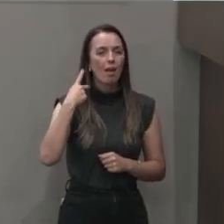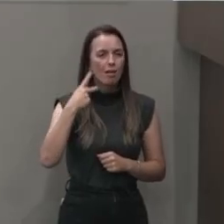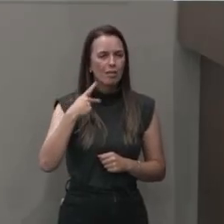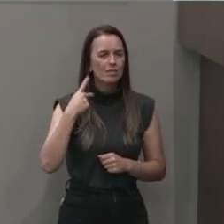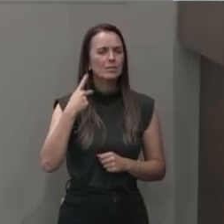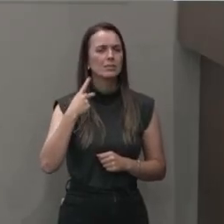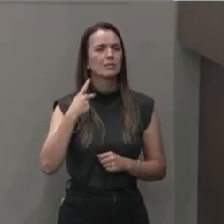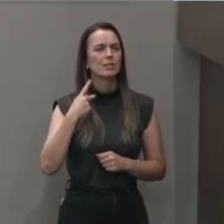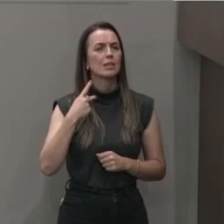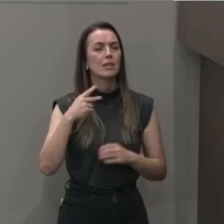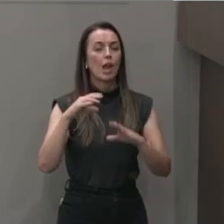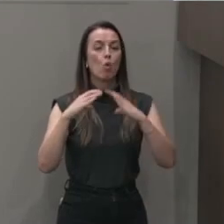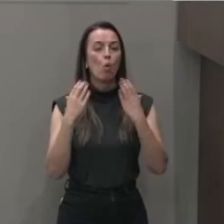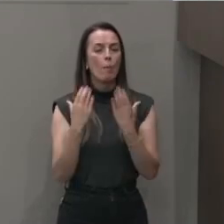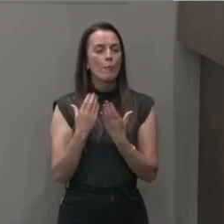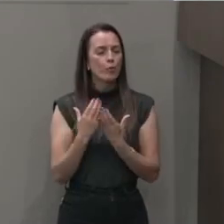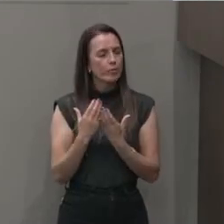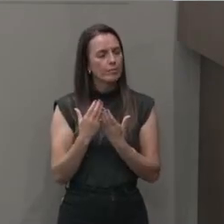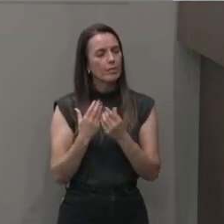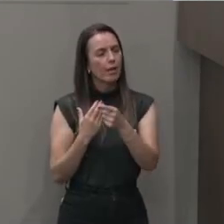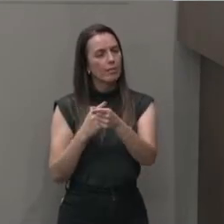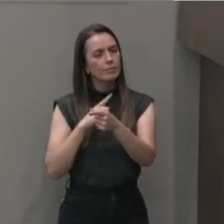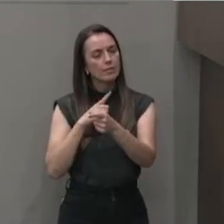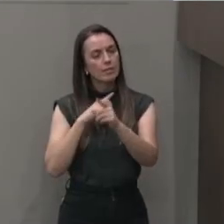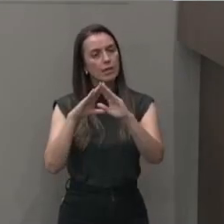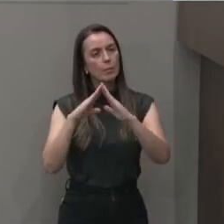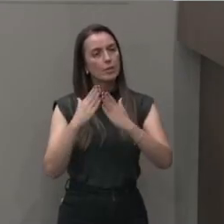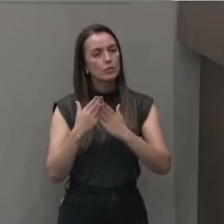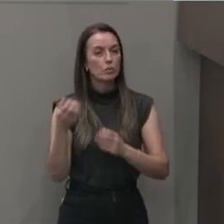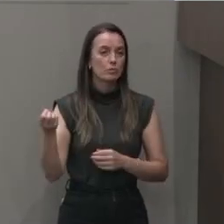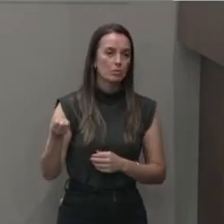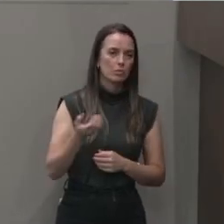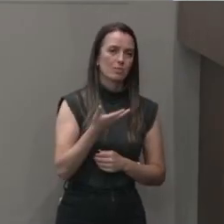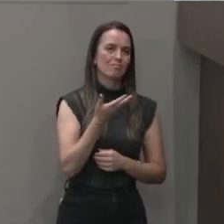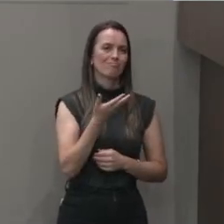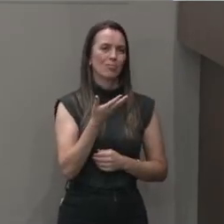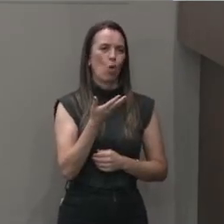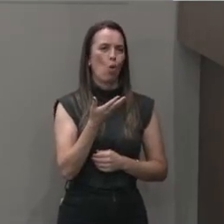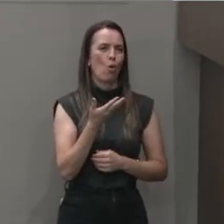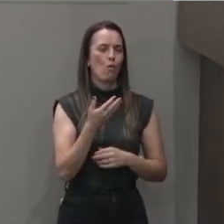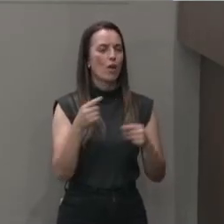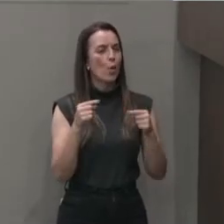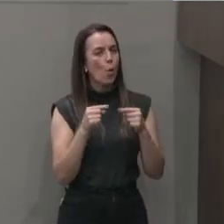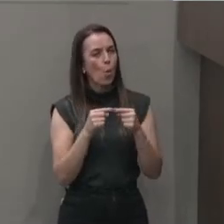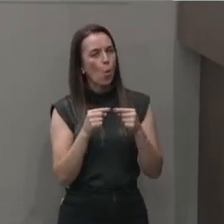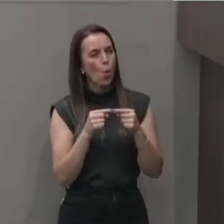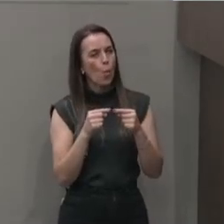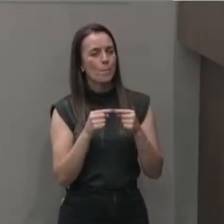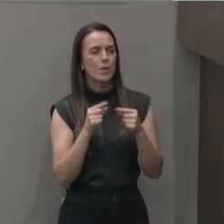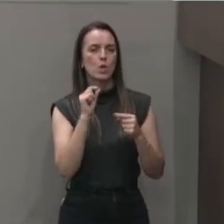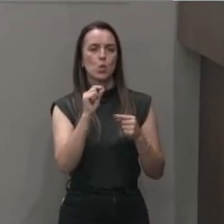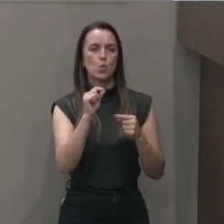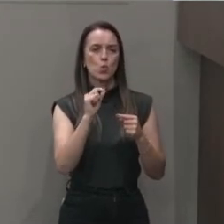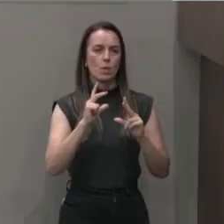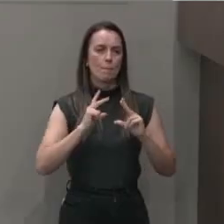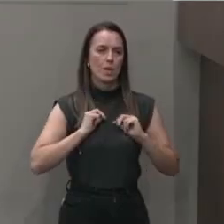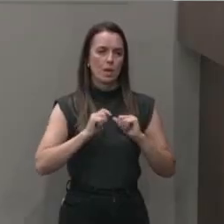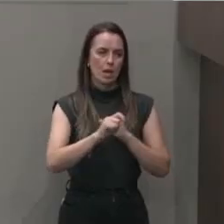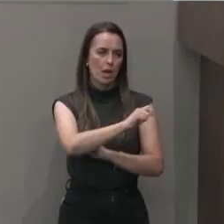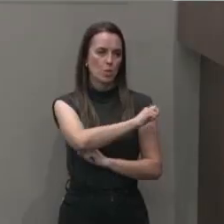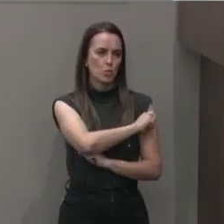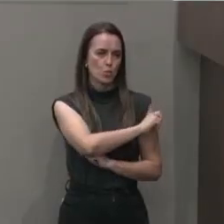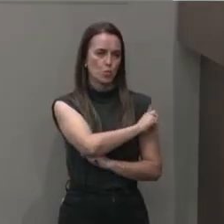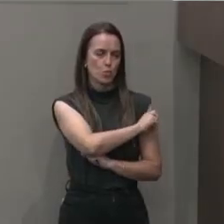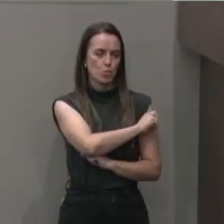a comunidade lá do Ferri tenha uma escola nova, de acordo com o que aqueles alunos merecem. Uma reforma